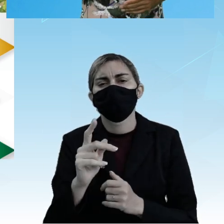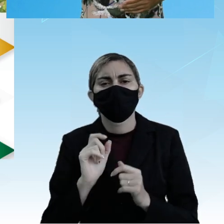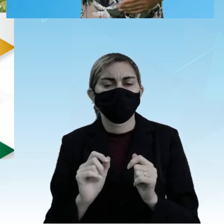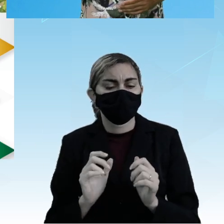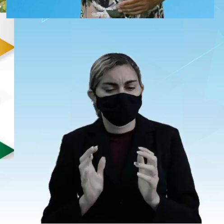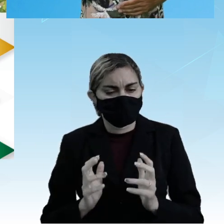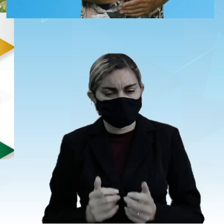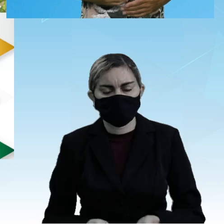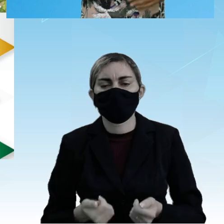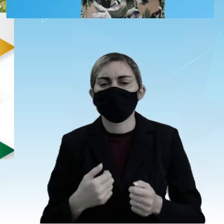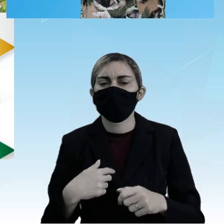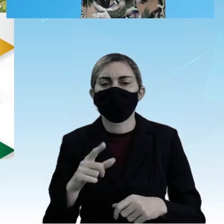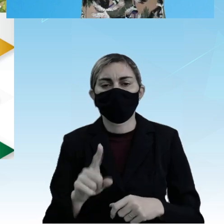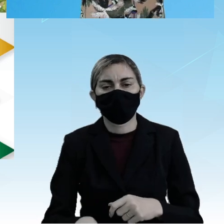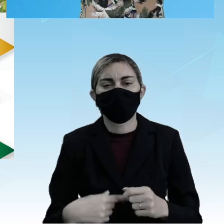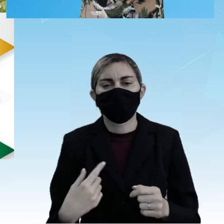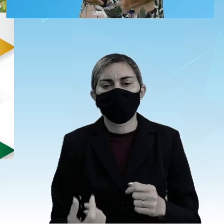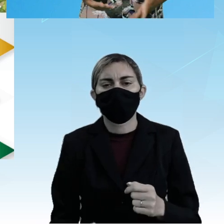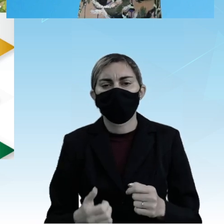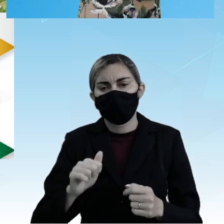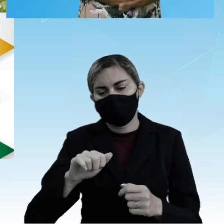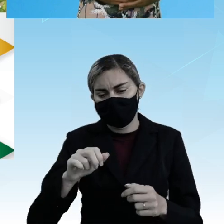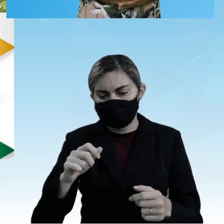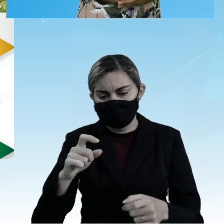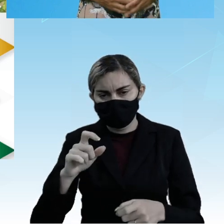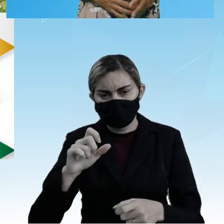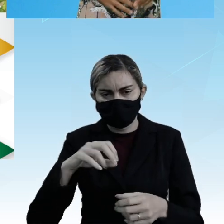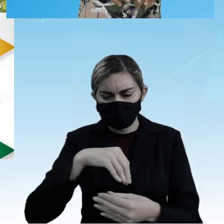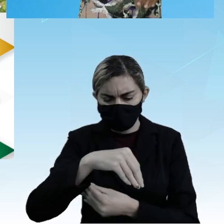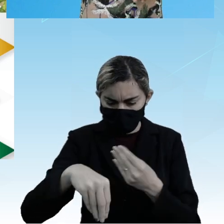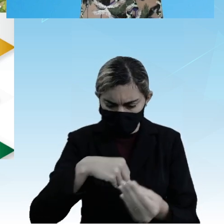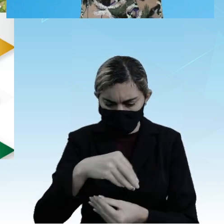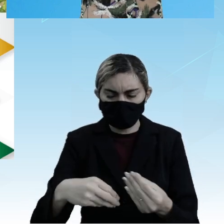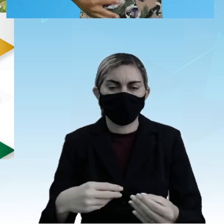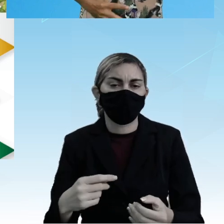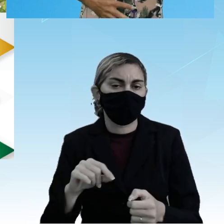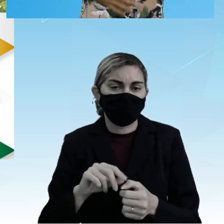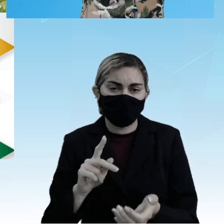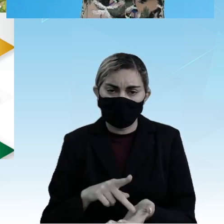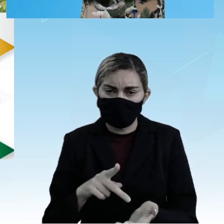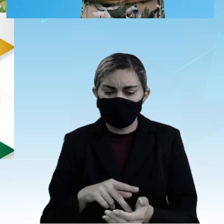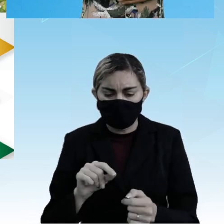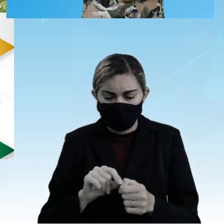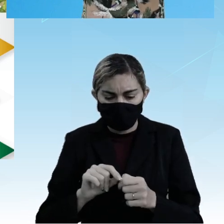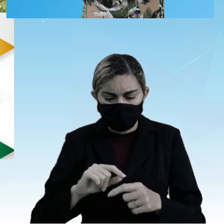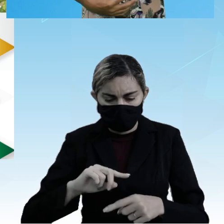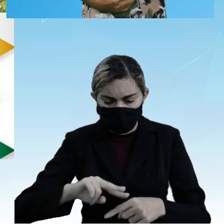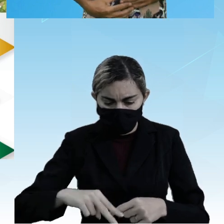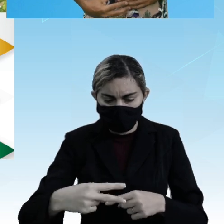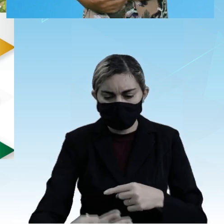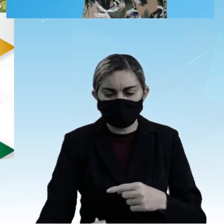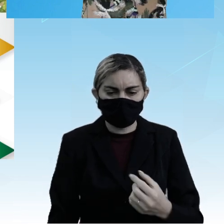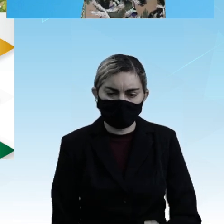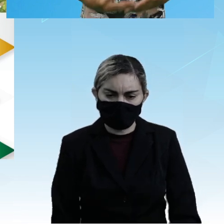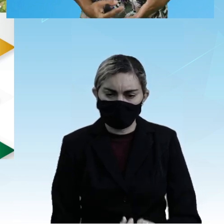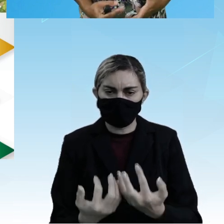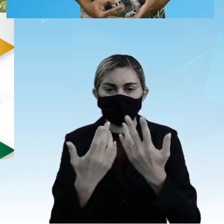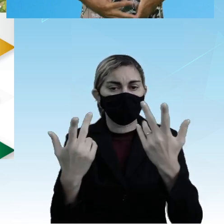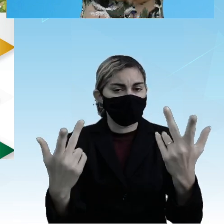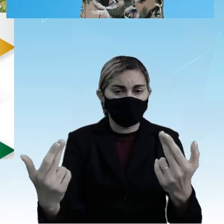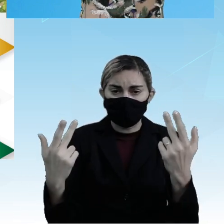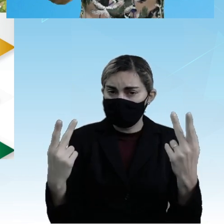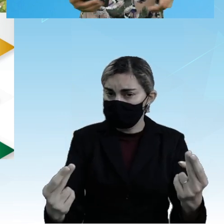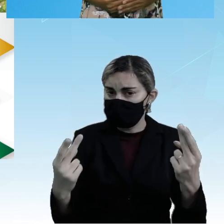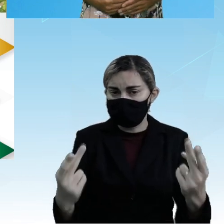irão resultar da autofecundação. E elas, na verdade, irão gerar indivíduos que são